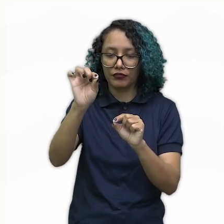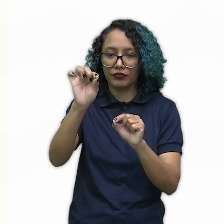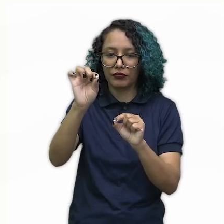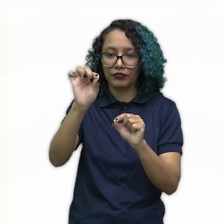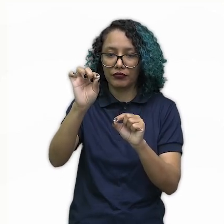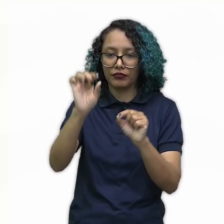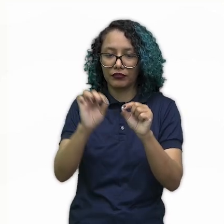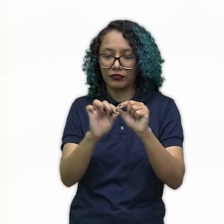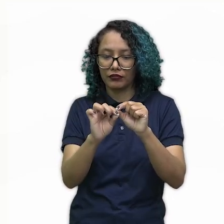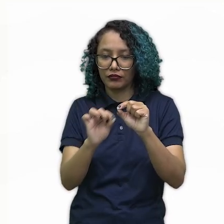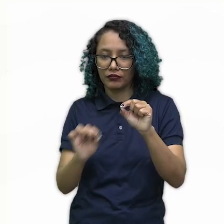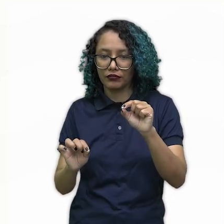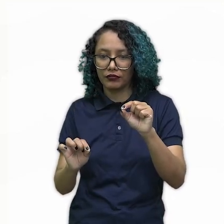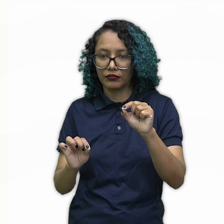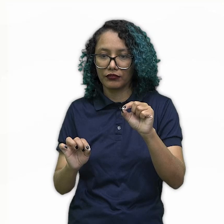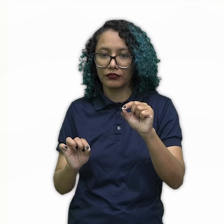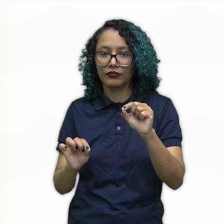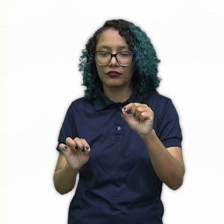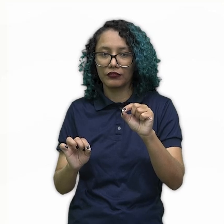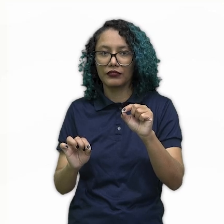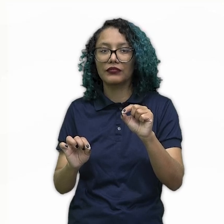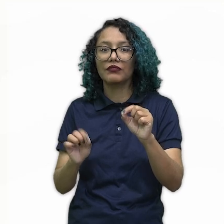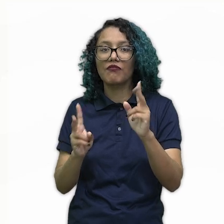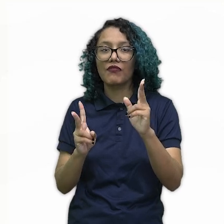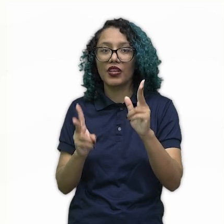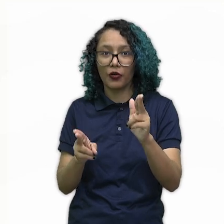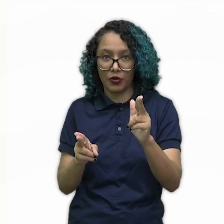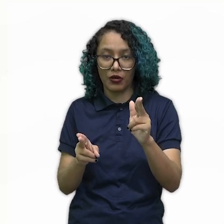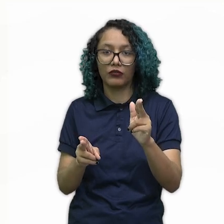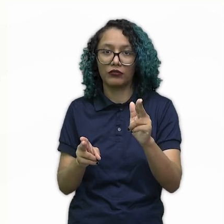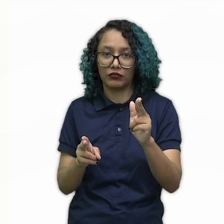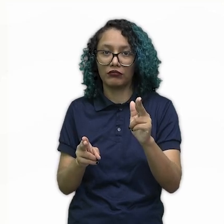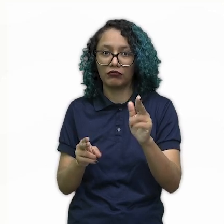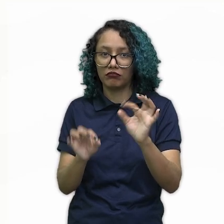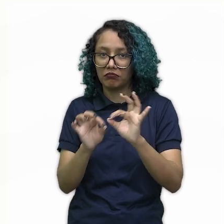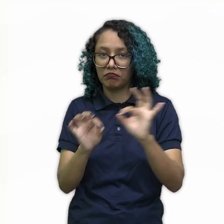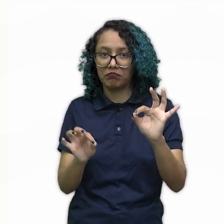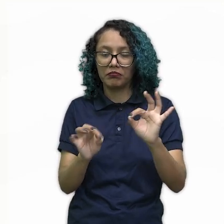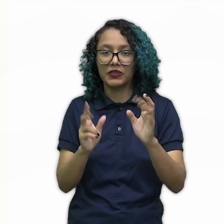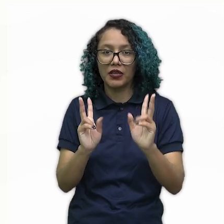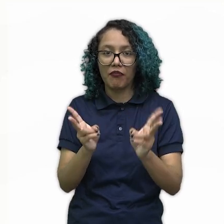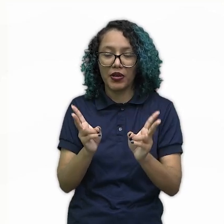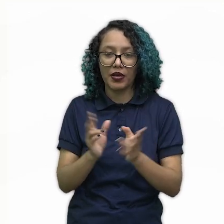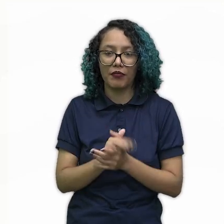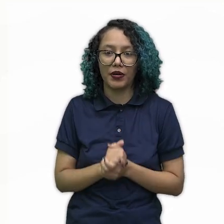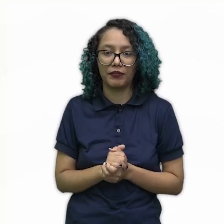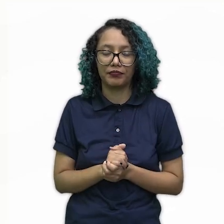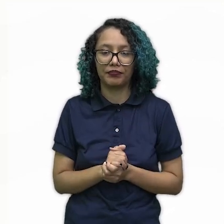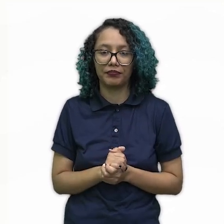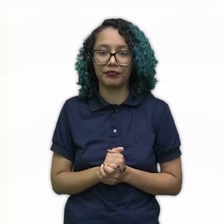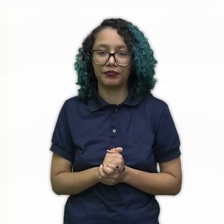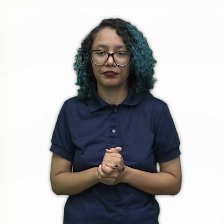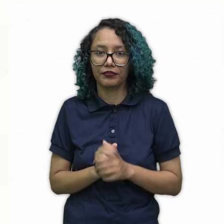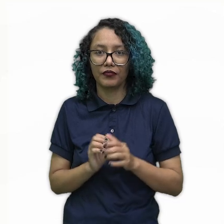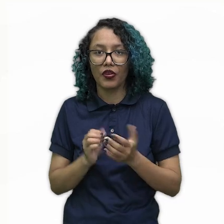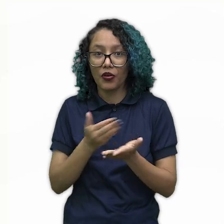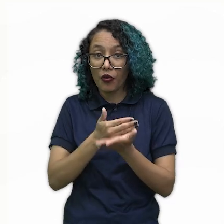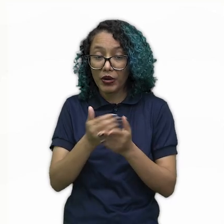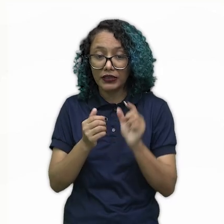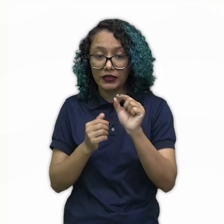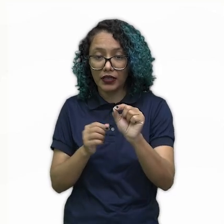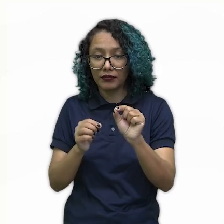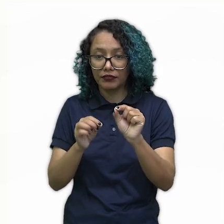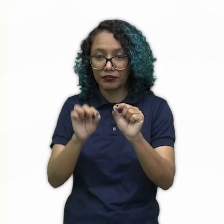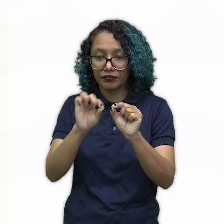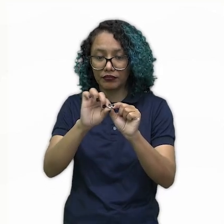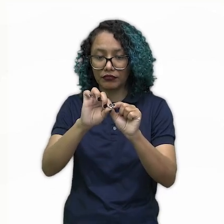gente sair daqui para cá, vai ser a mesma distância. Tudo bem? Passando ali do ponto central,